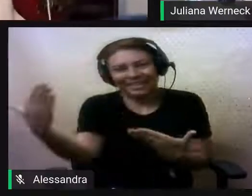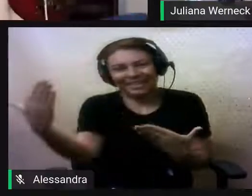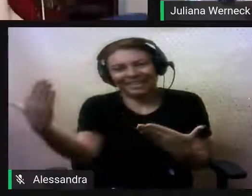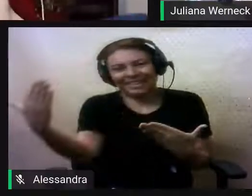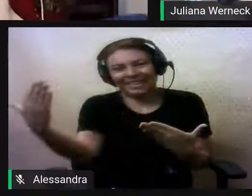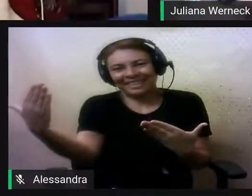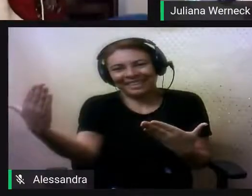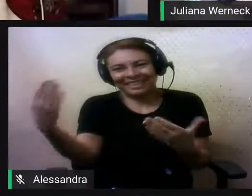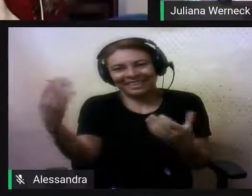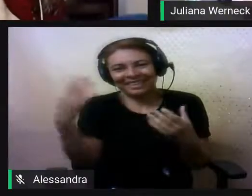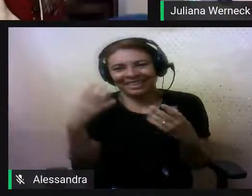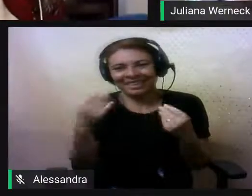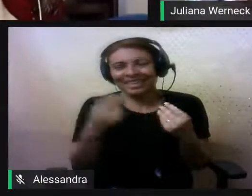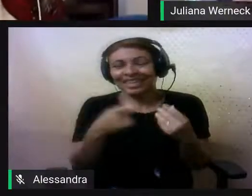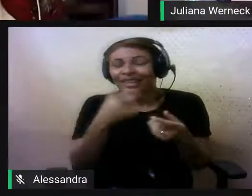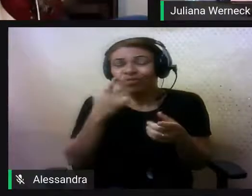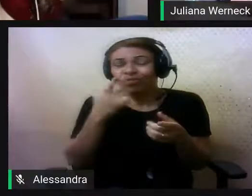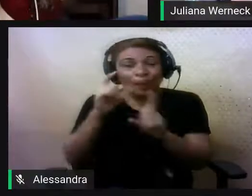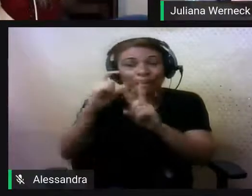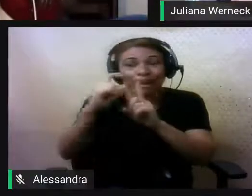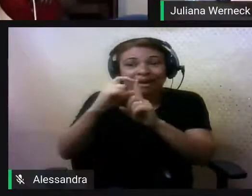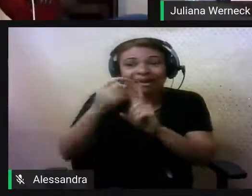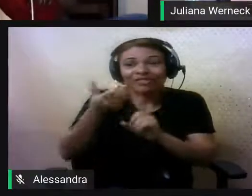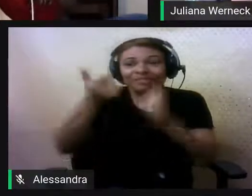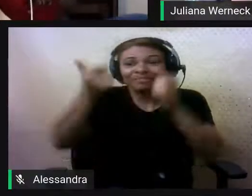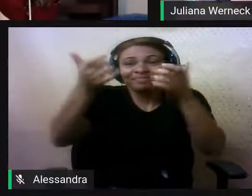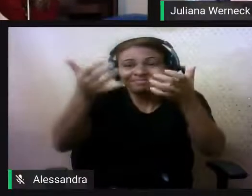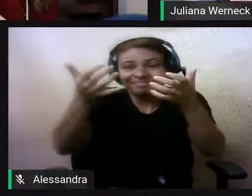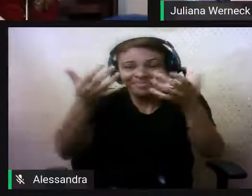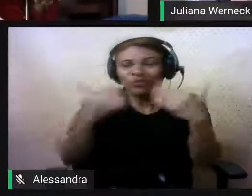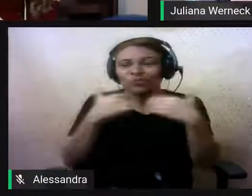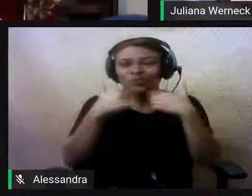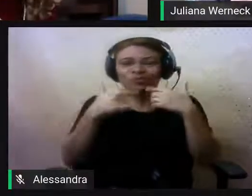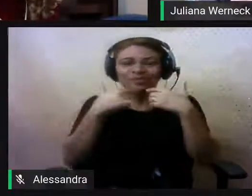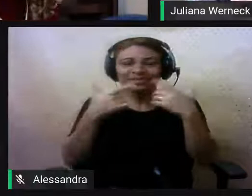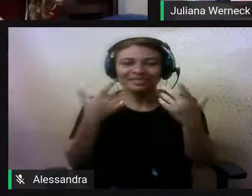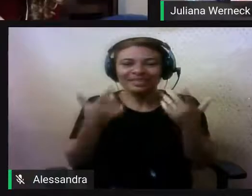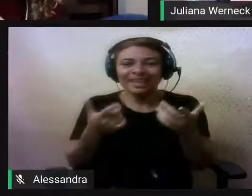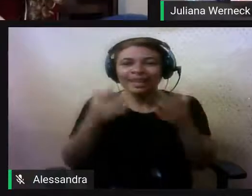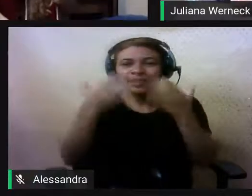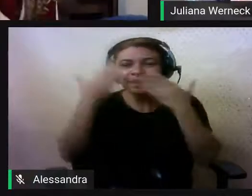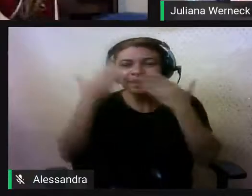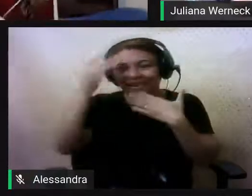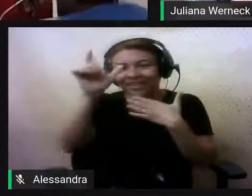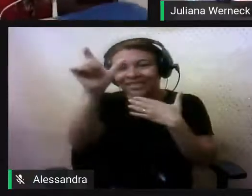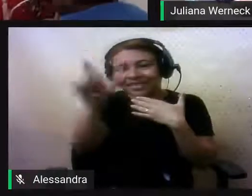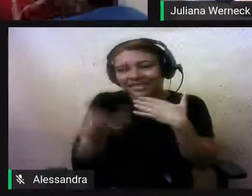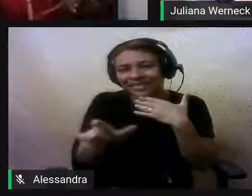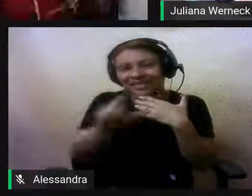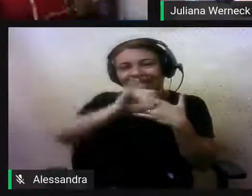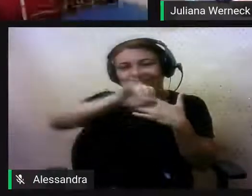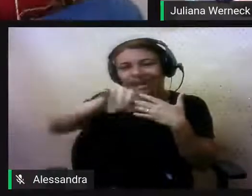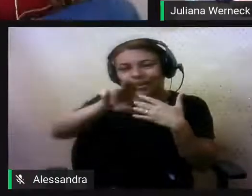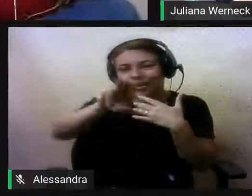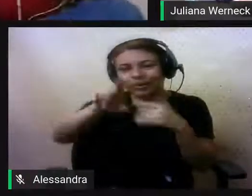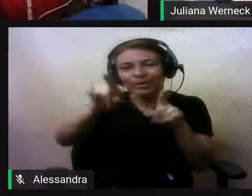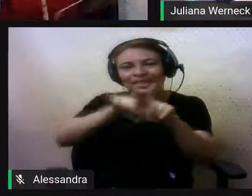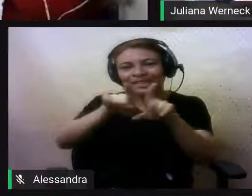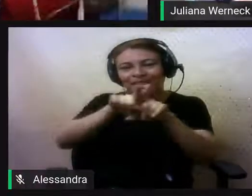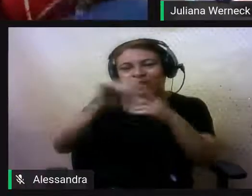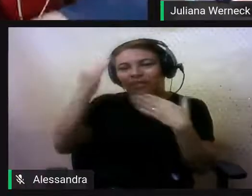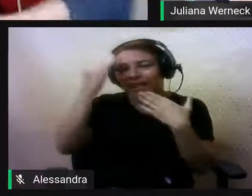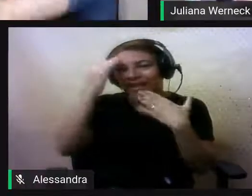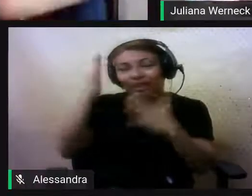Ju, olha, eu não tenho palavras para agradecer você. Não só você, mas todo mundo. Chega aqui,